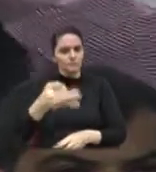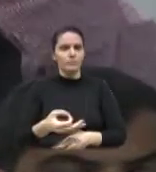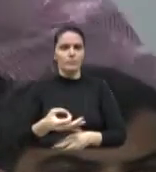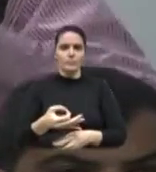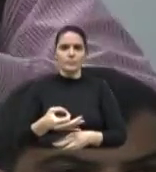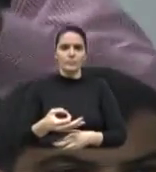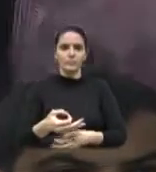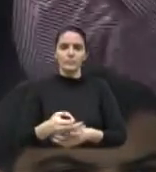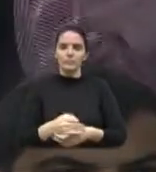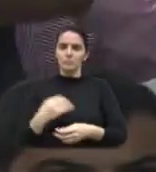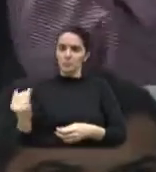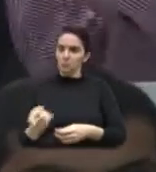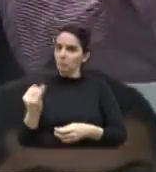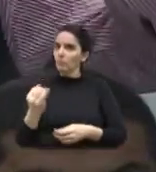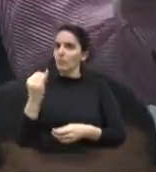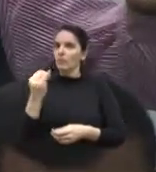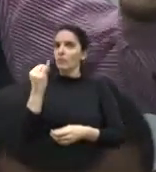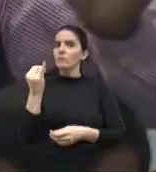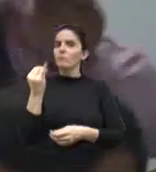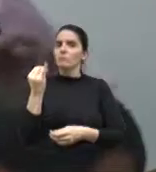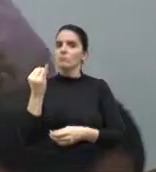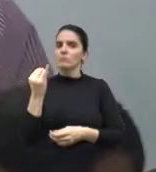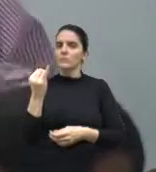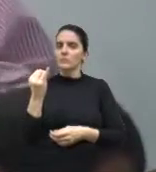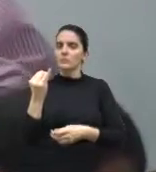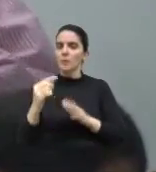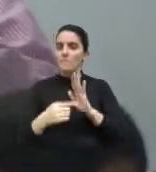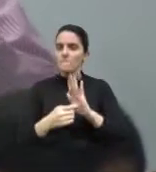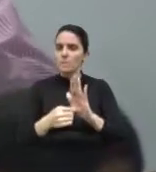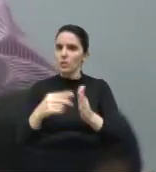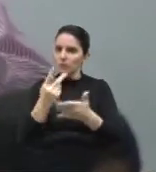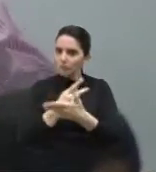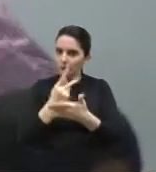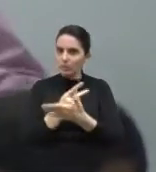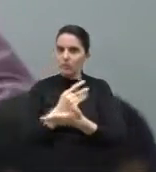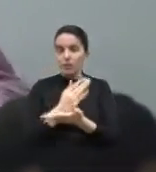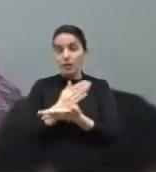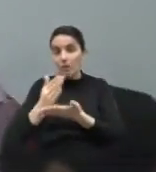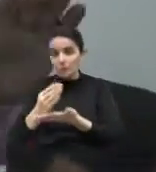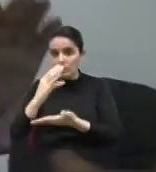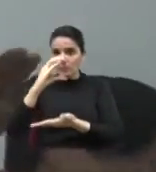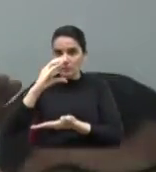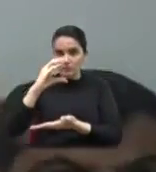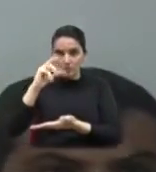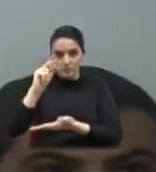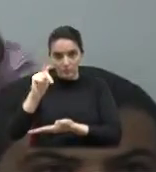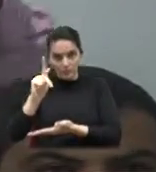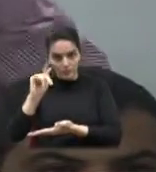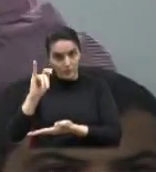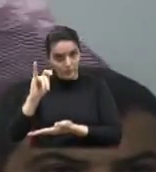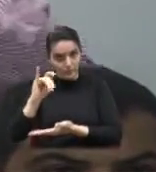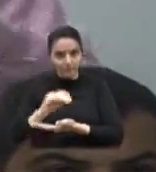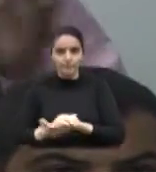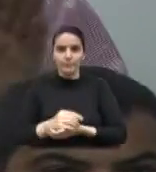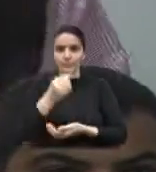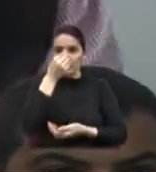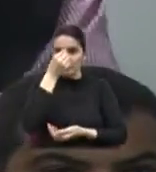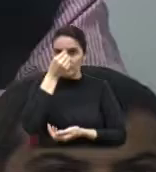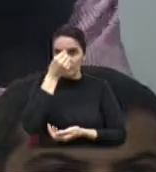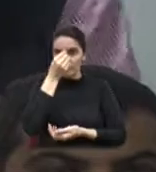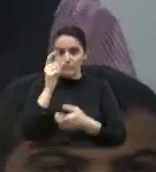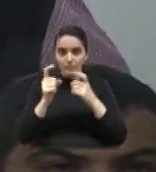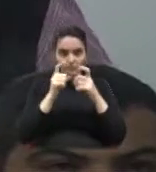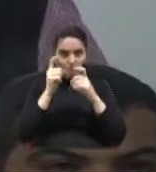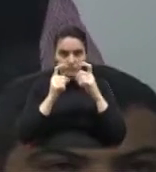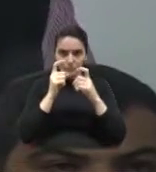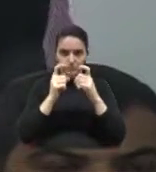substancialmente importante, delituosa, para que seja aberta uma CPI. Eu tenho uma preocupação, não tenho ligação com nenhum